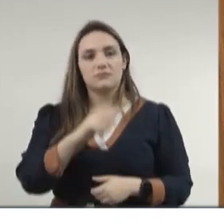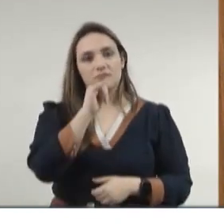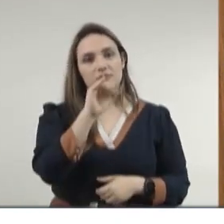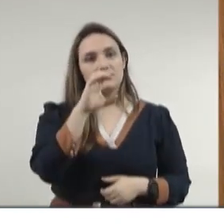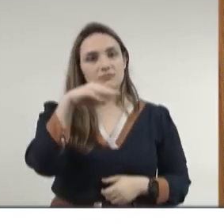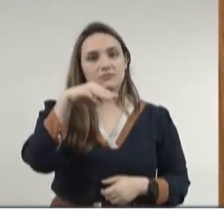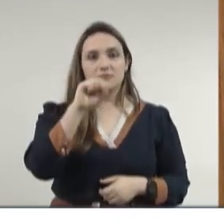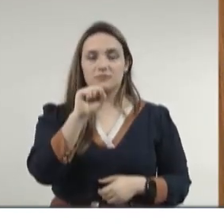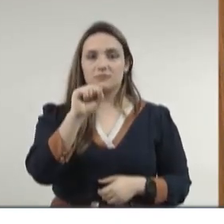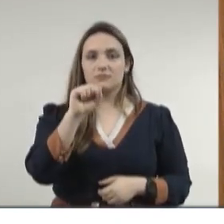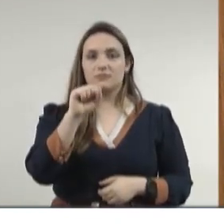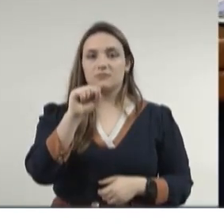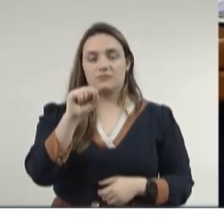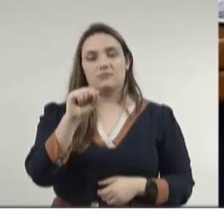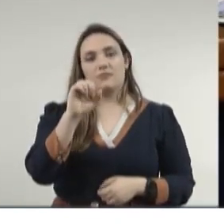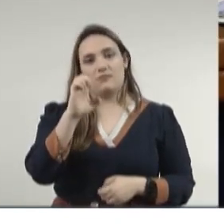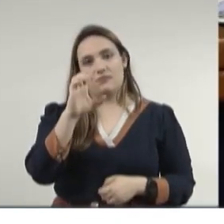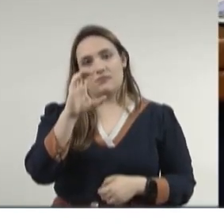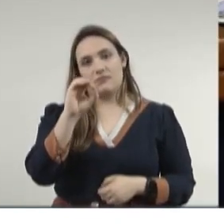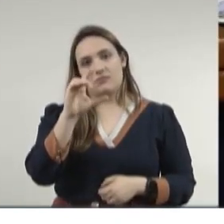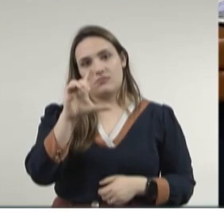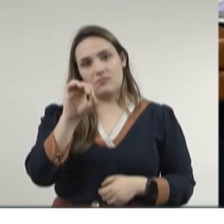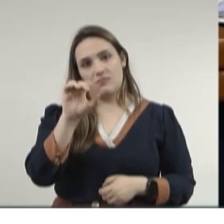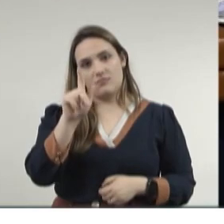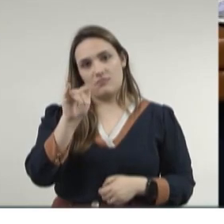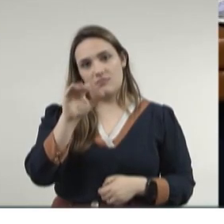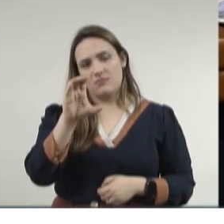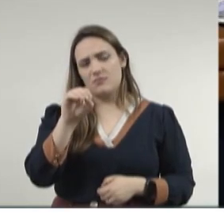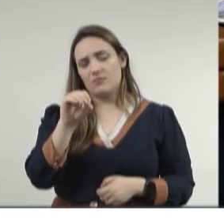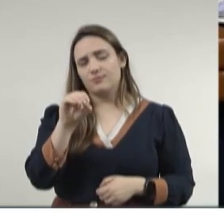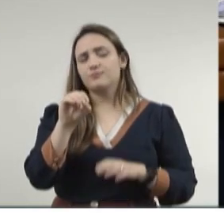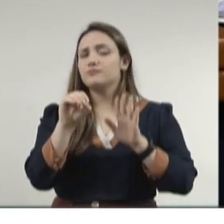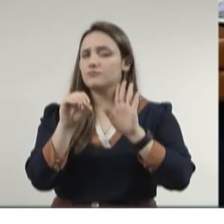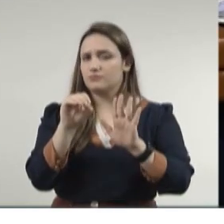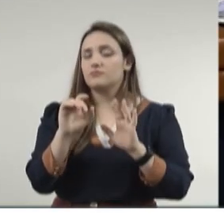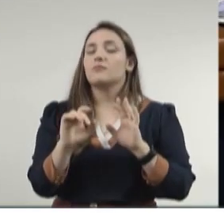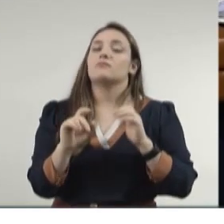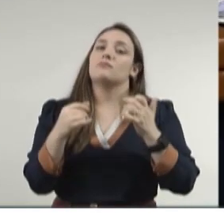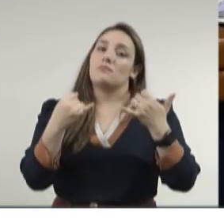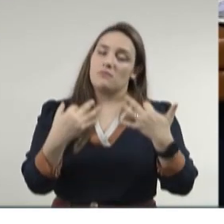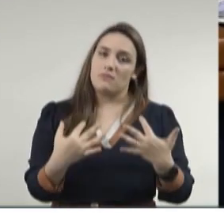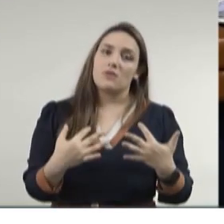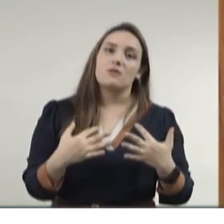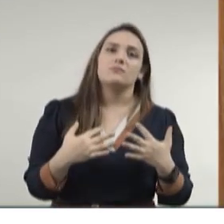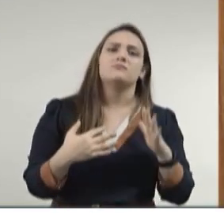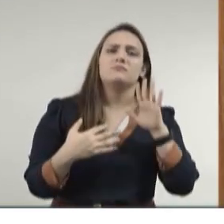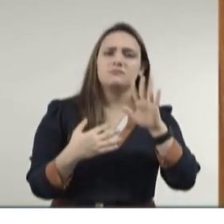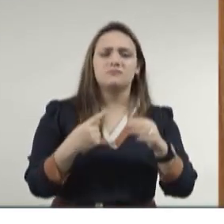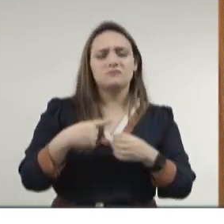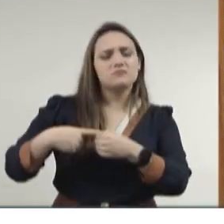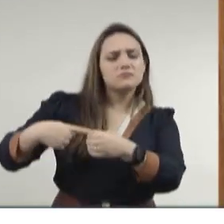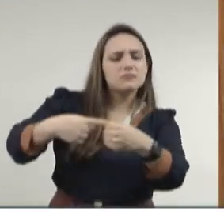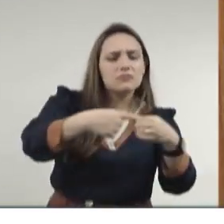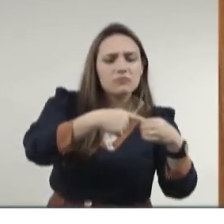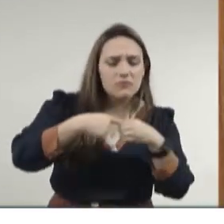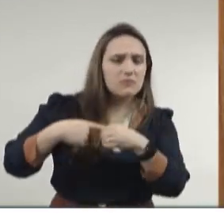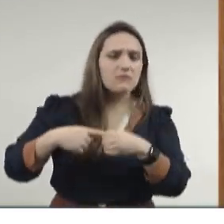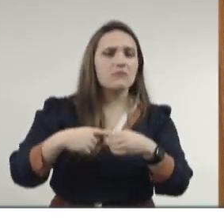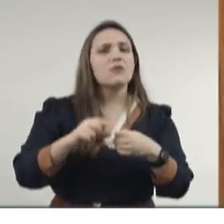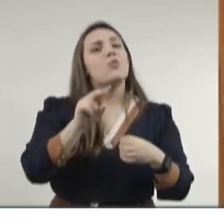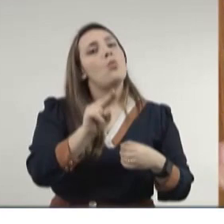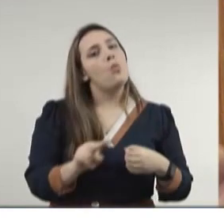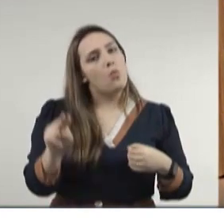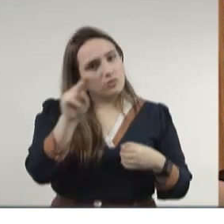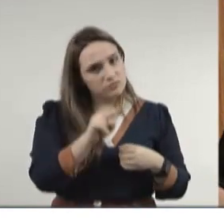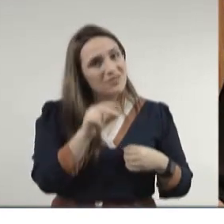ICMS ecológico. Nós temos acompanhado que os municípios têm